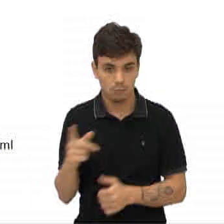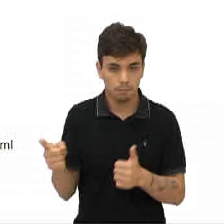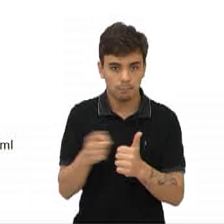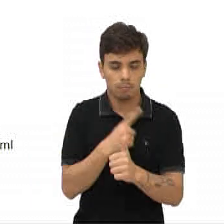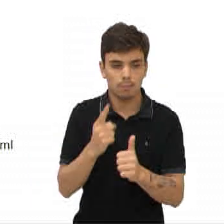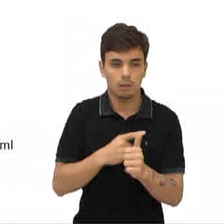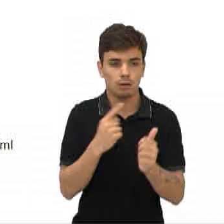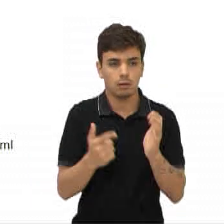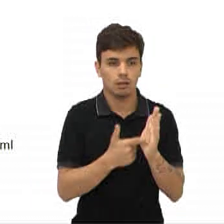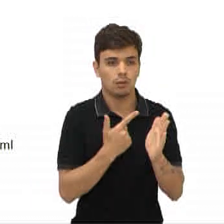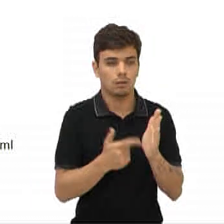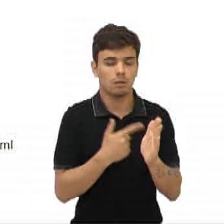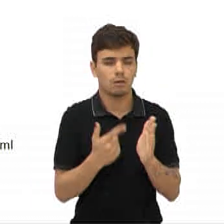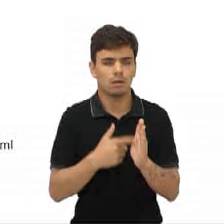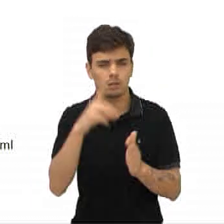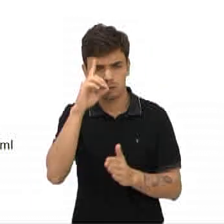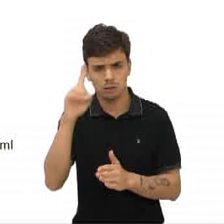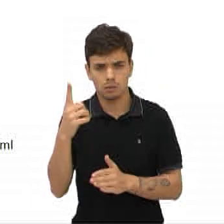primeiro livro data de